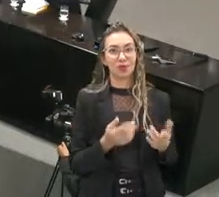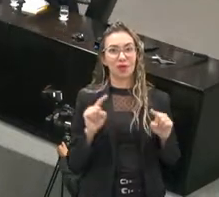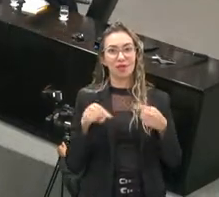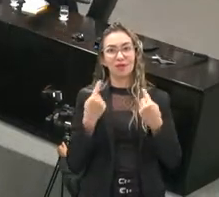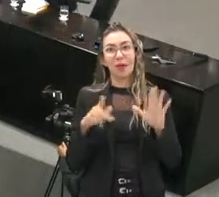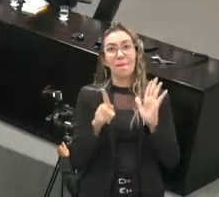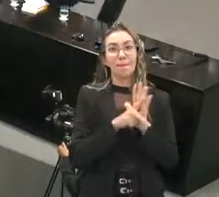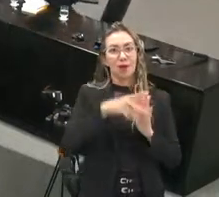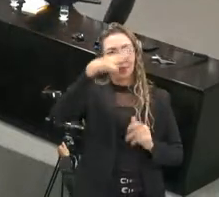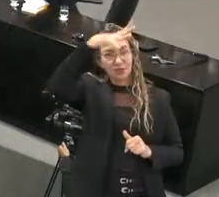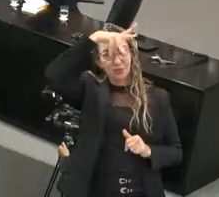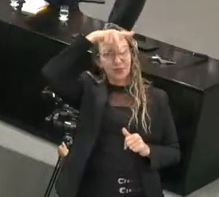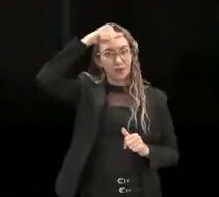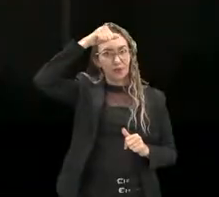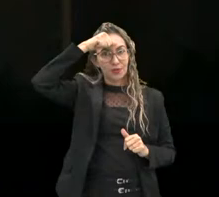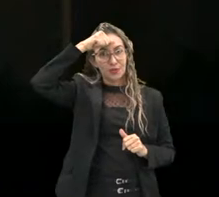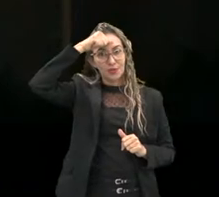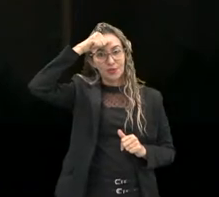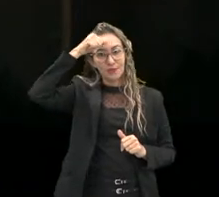Miller.